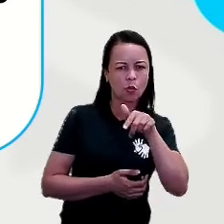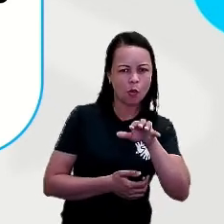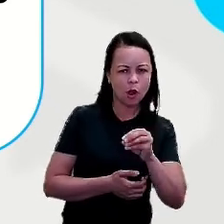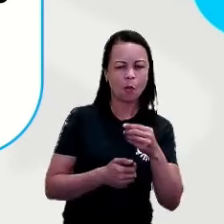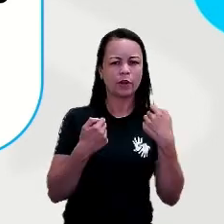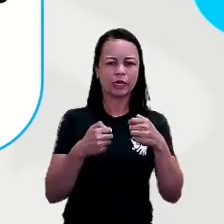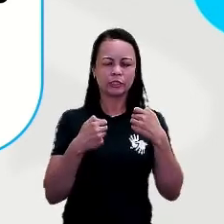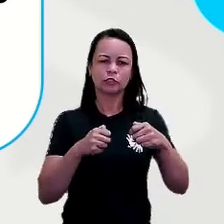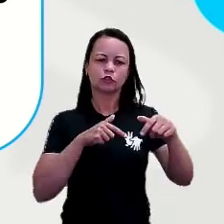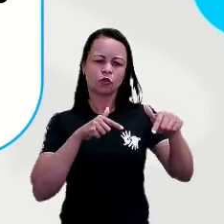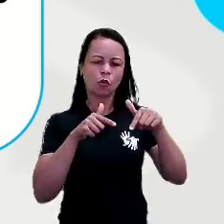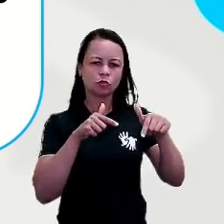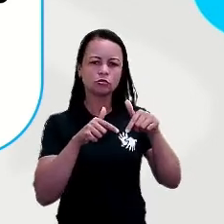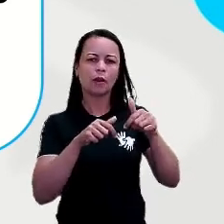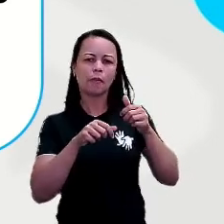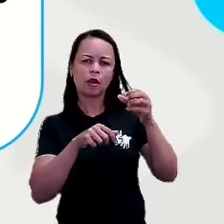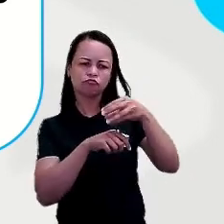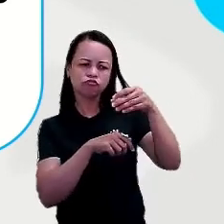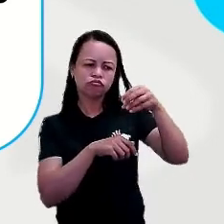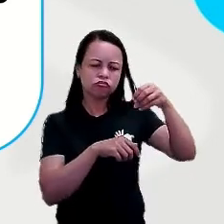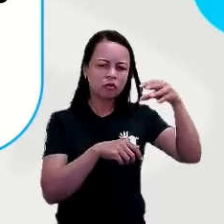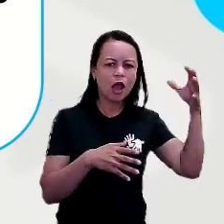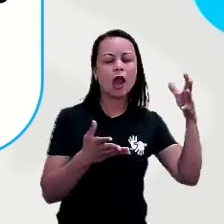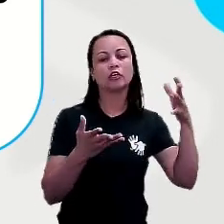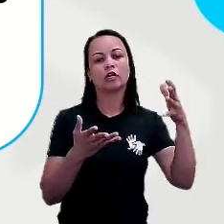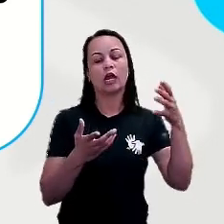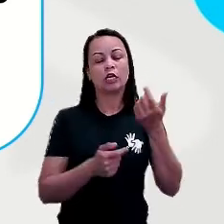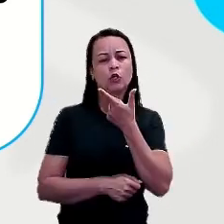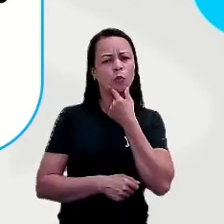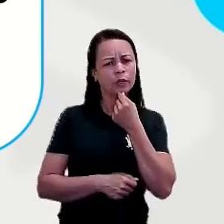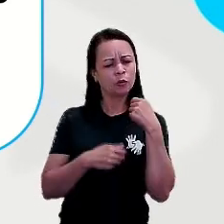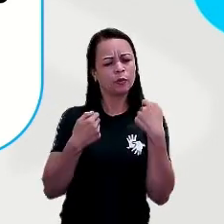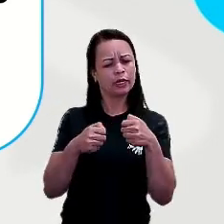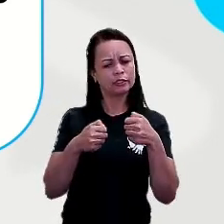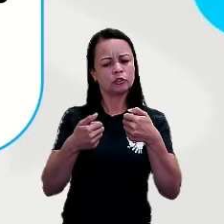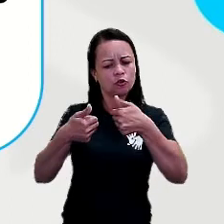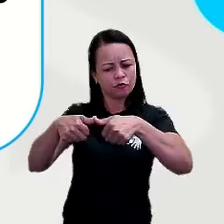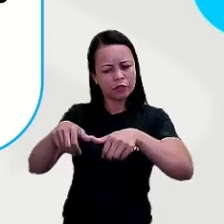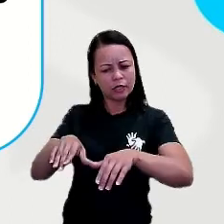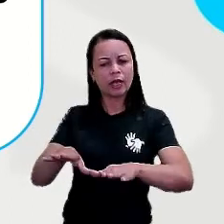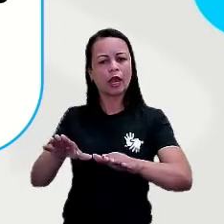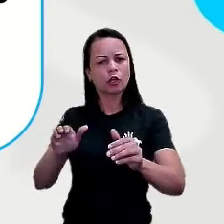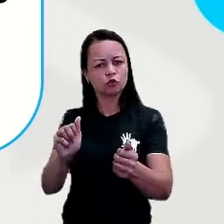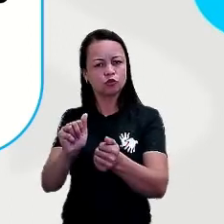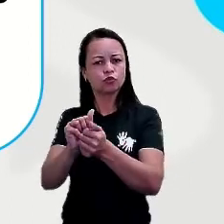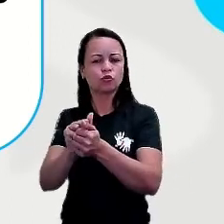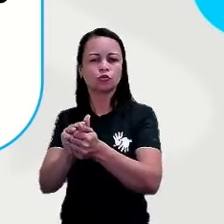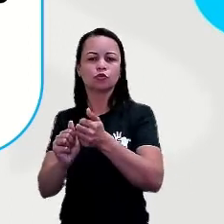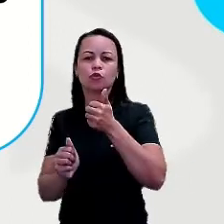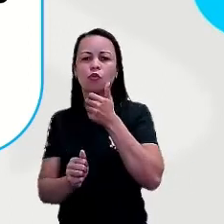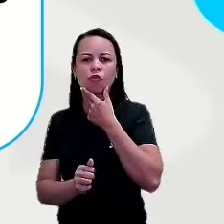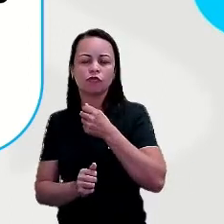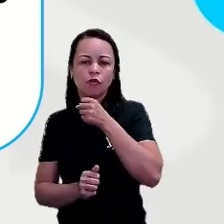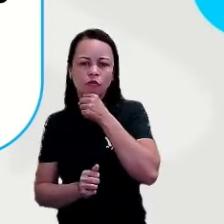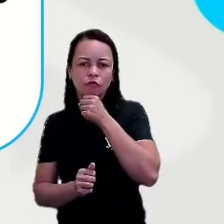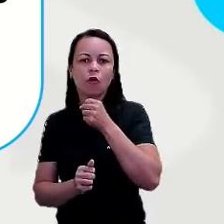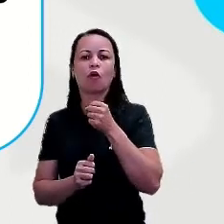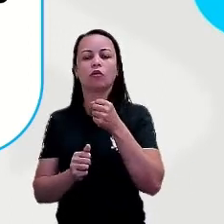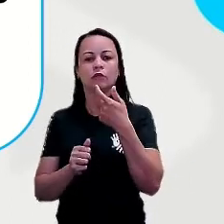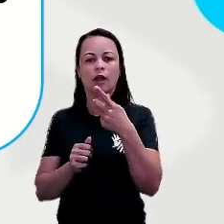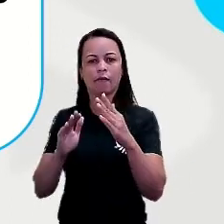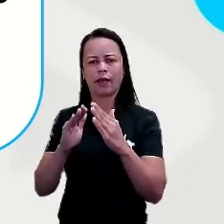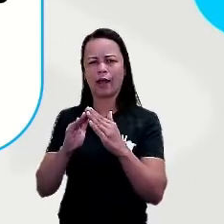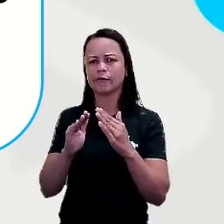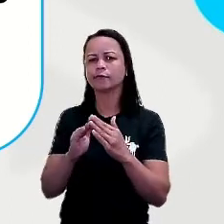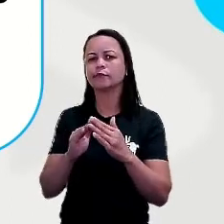frequência e o menino tinha que passar parte das férias na casa de seus avós, tá? Então,